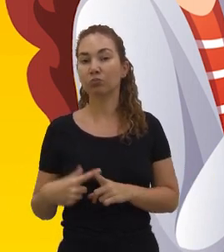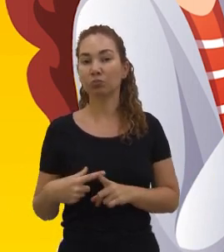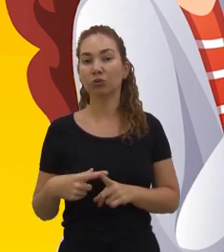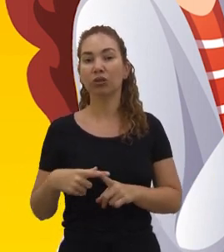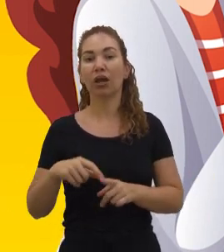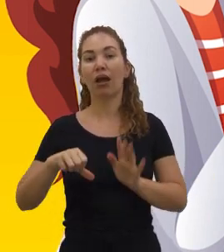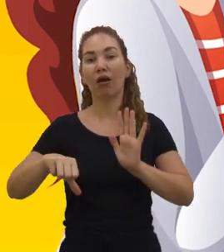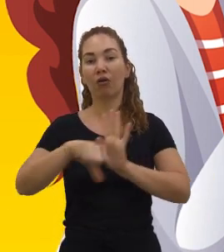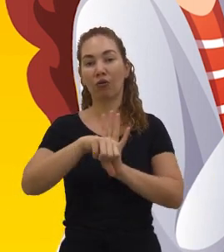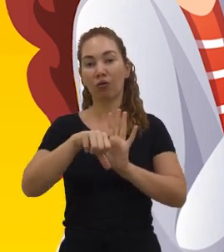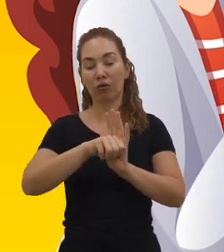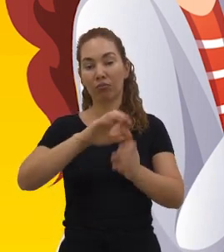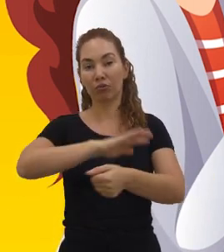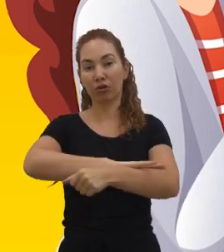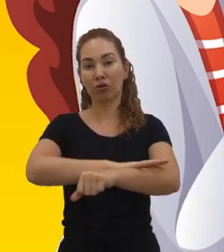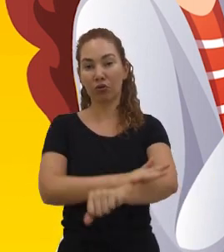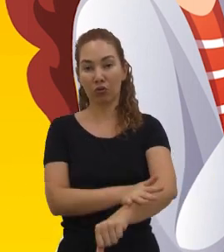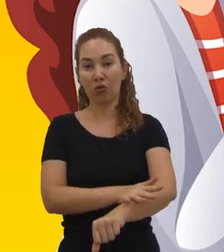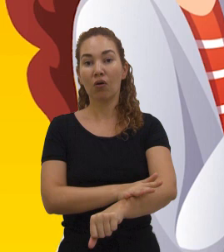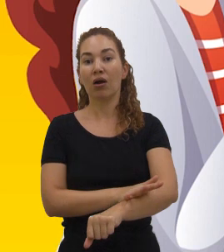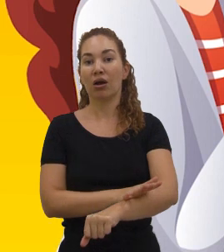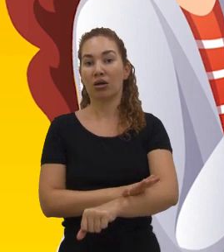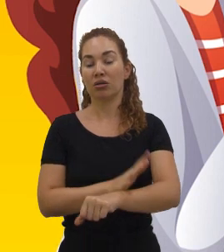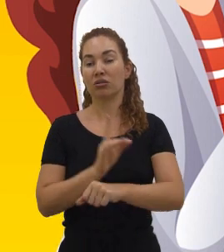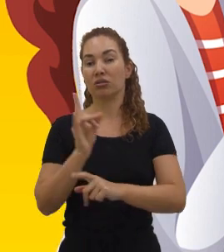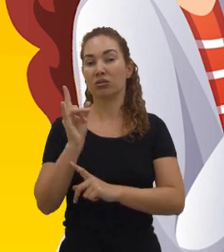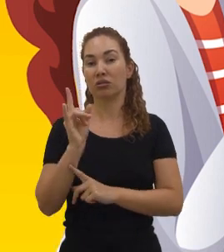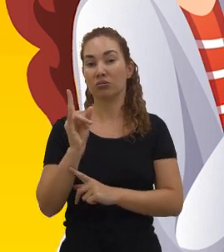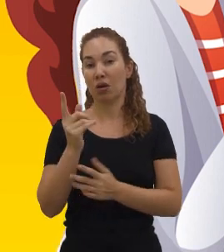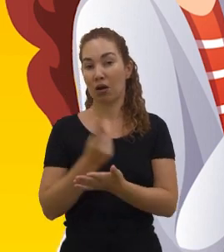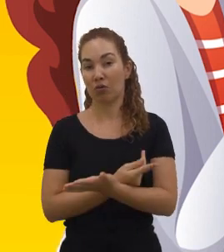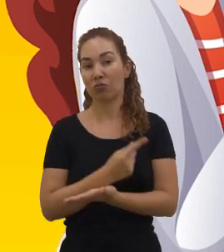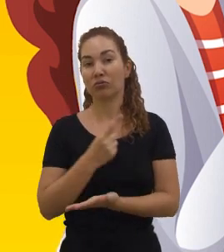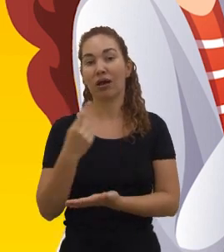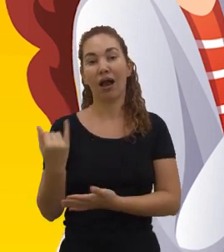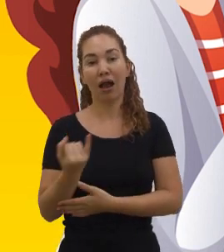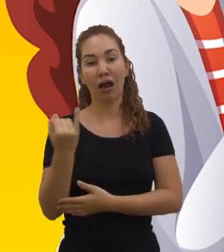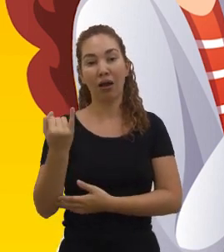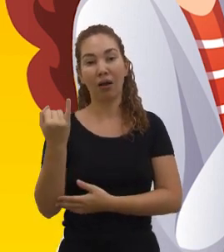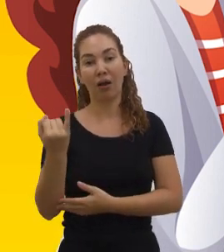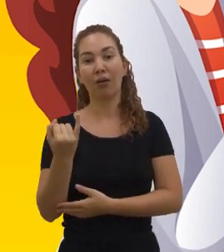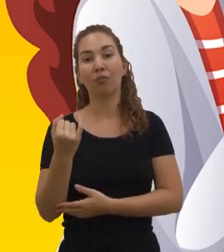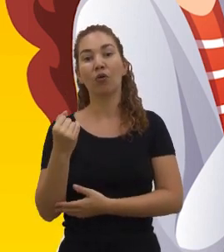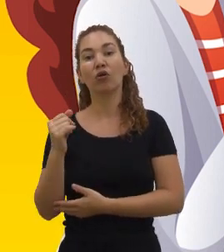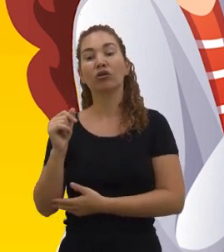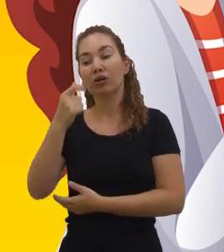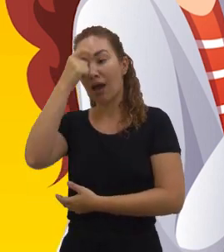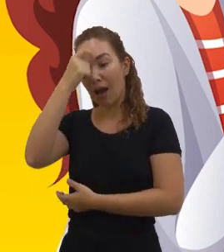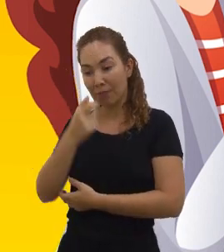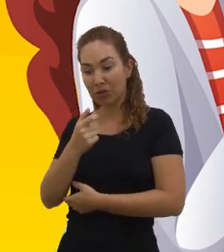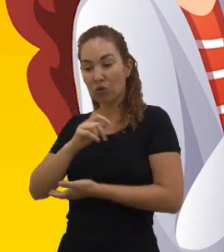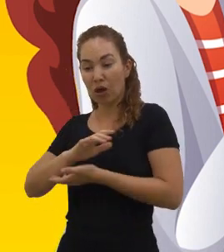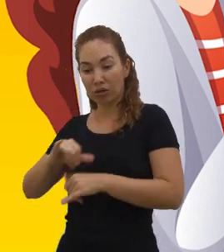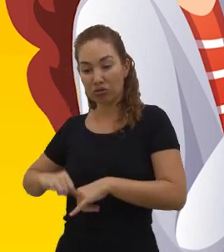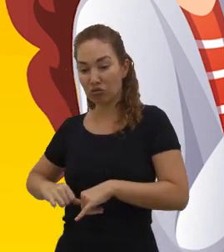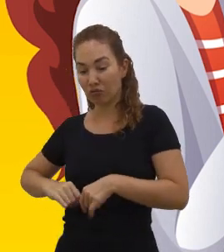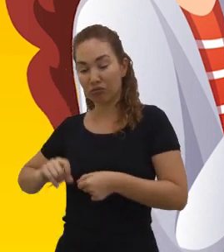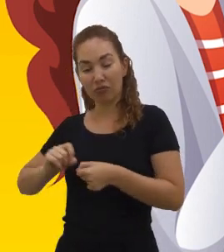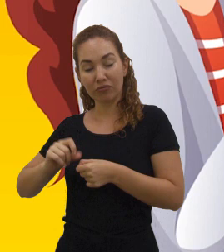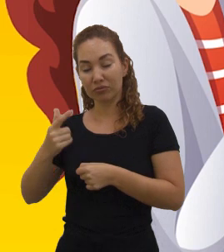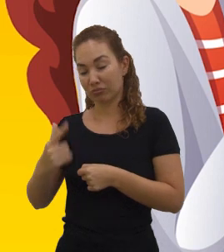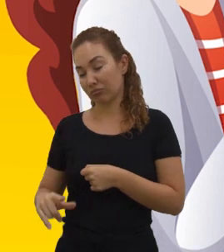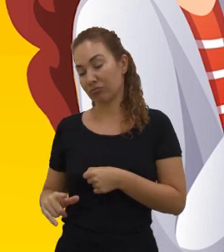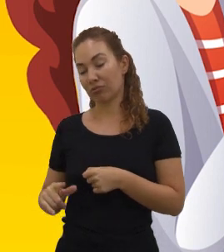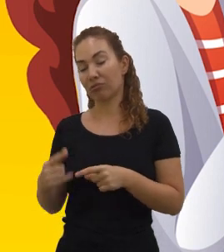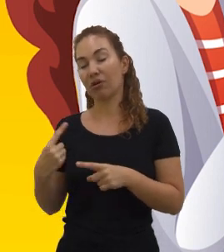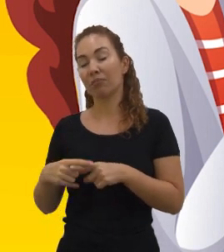racismo ou injúria qualificada pelo preconceito ocorre, é de suma importância a vítima não revide o comportamento criminoso, porque tu